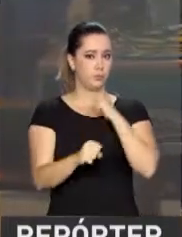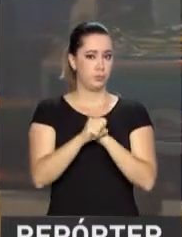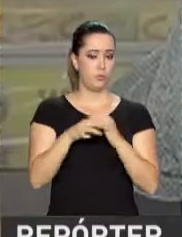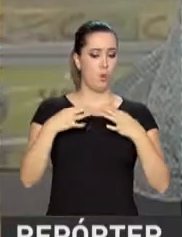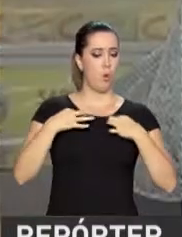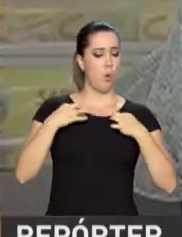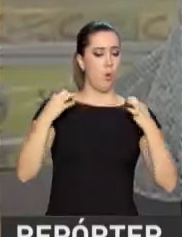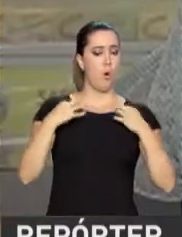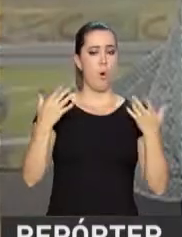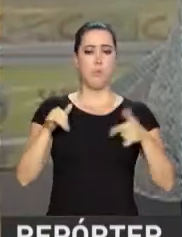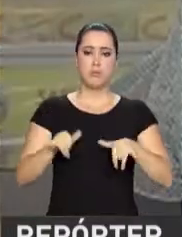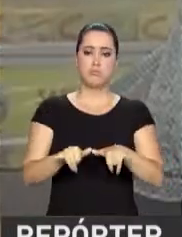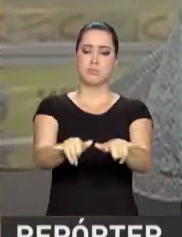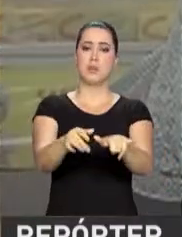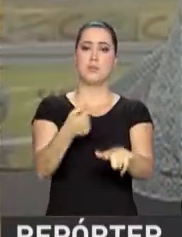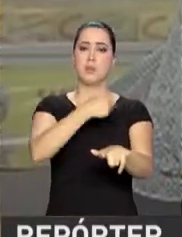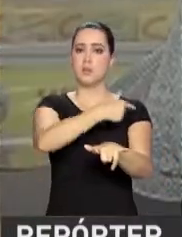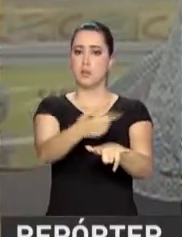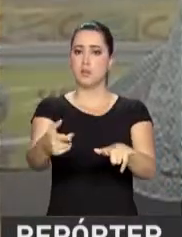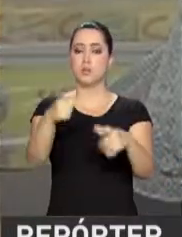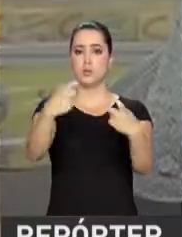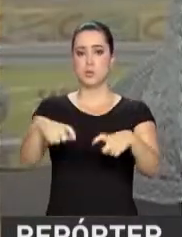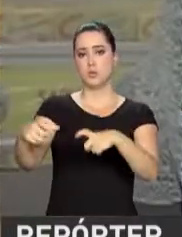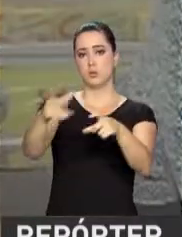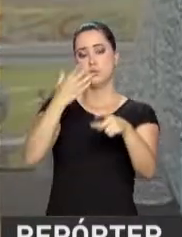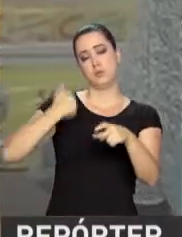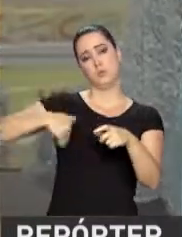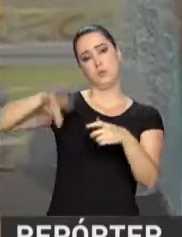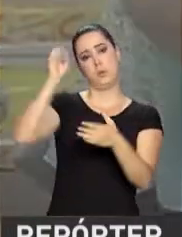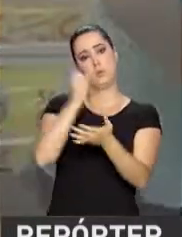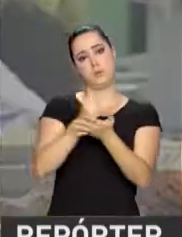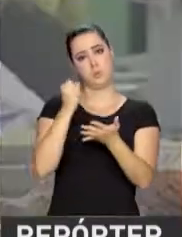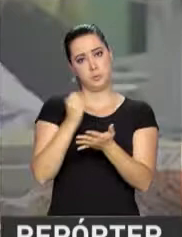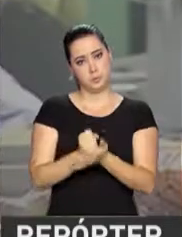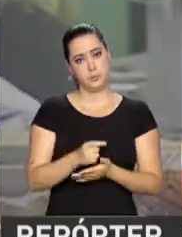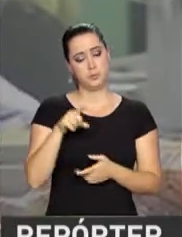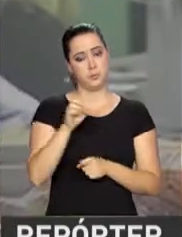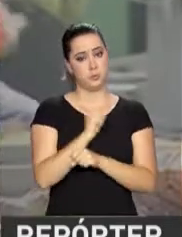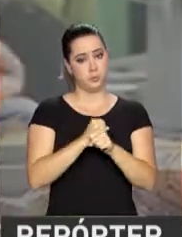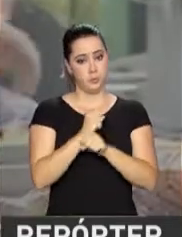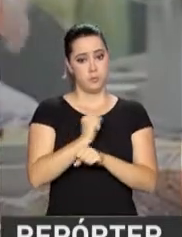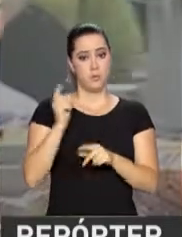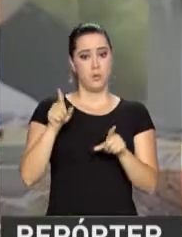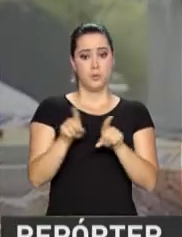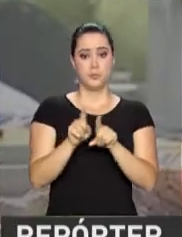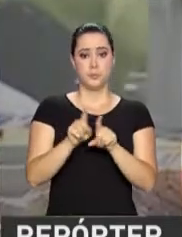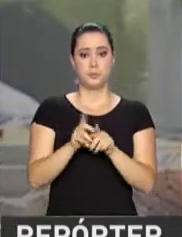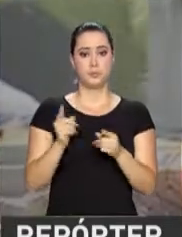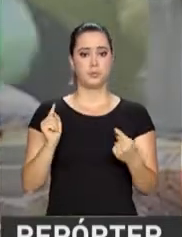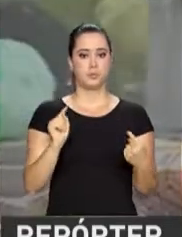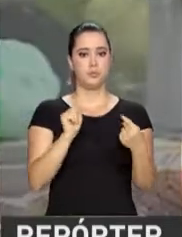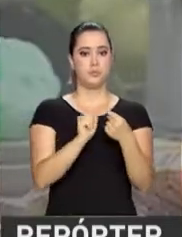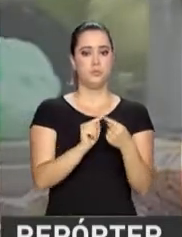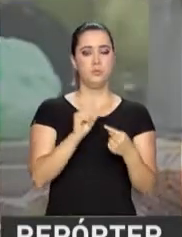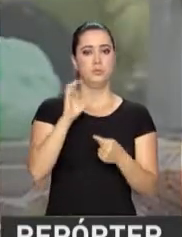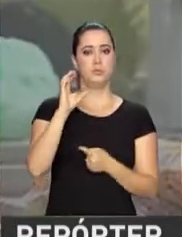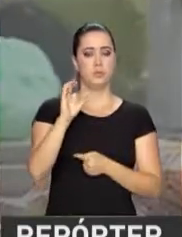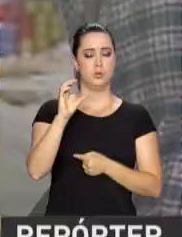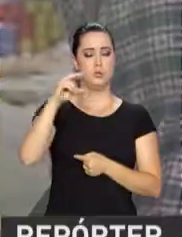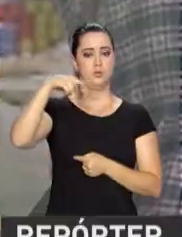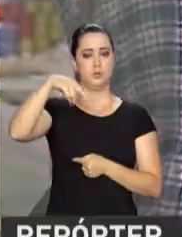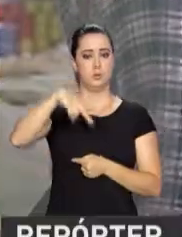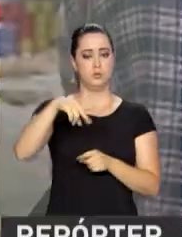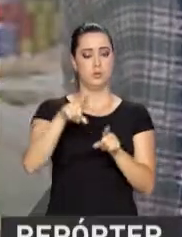e supermercados são os setores que mais devem contratar ainda de acordo com a confederação o